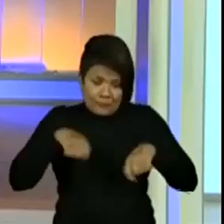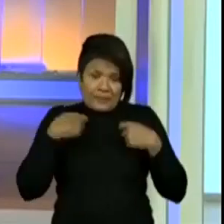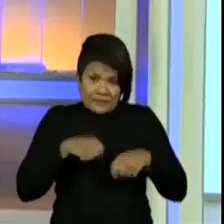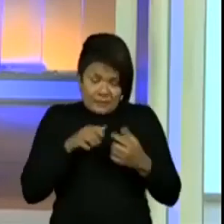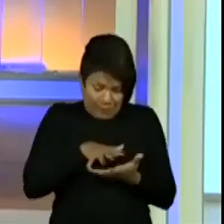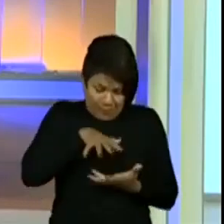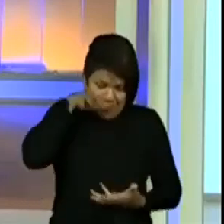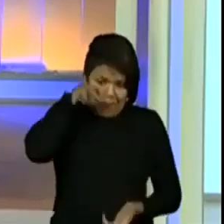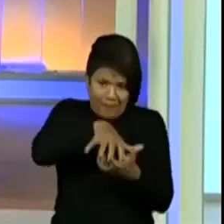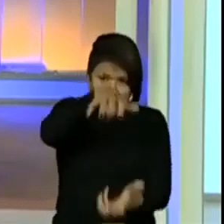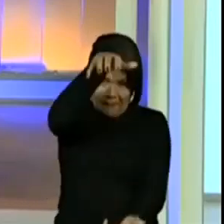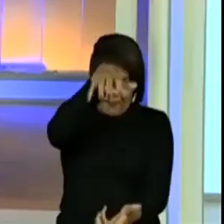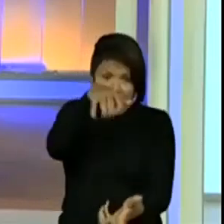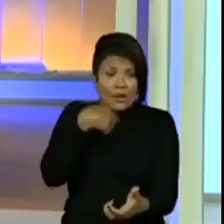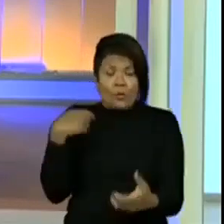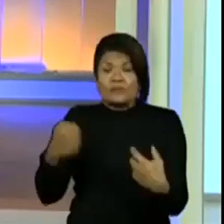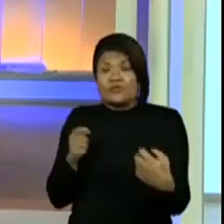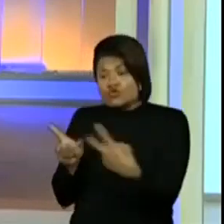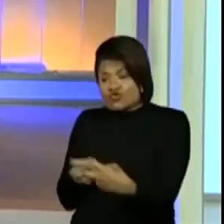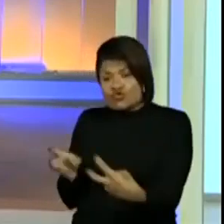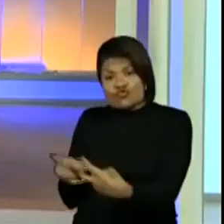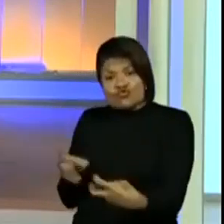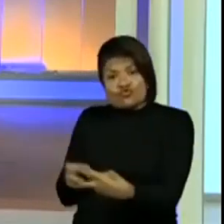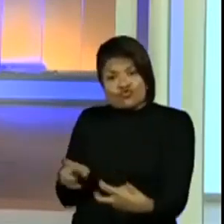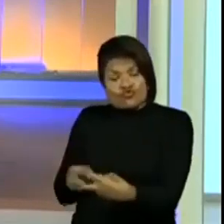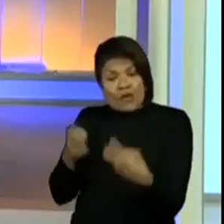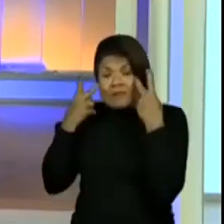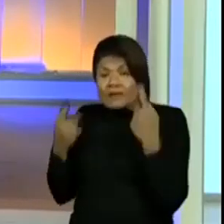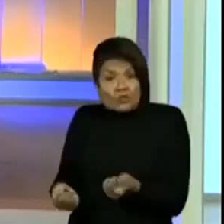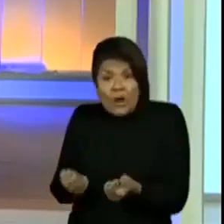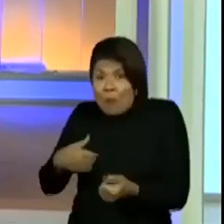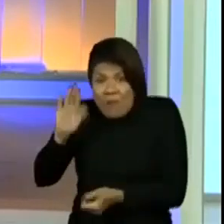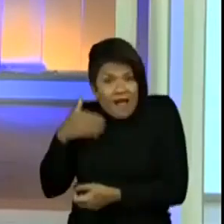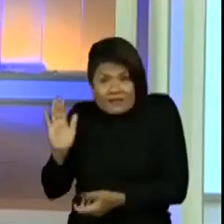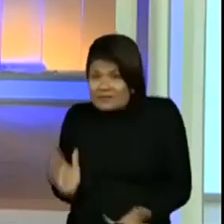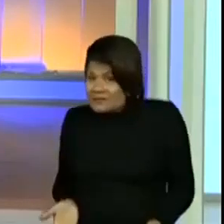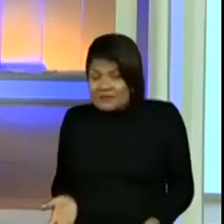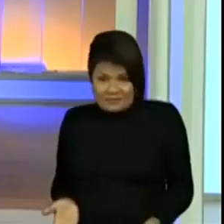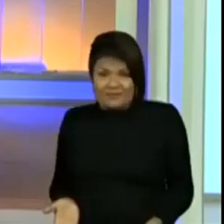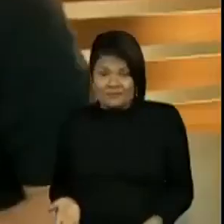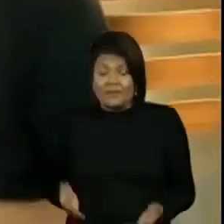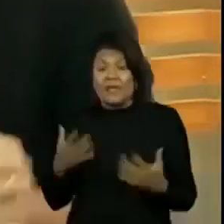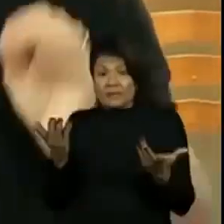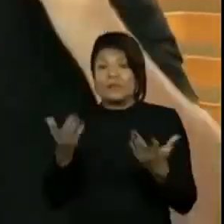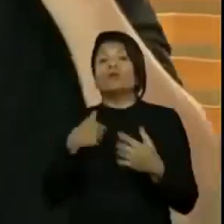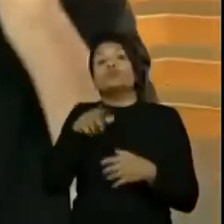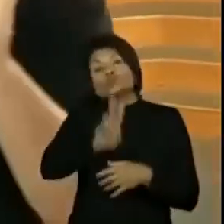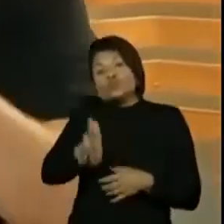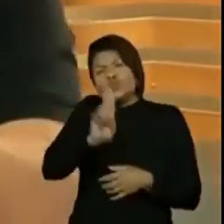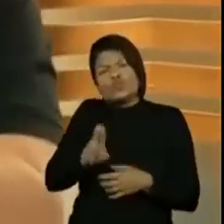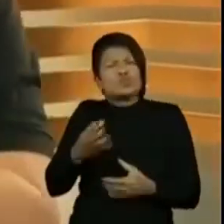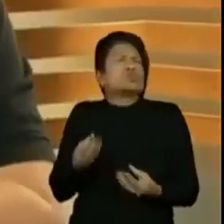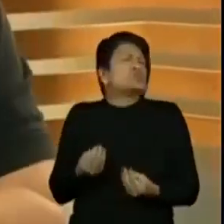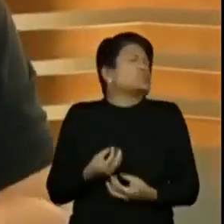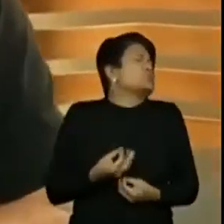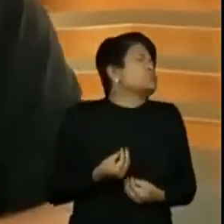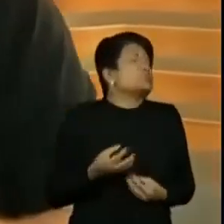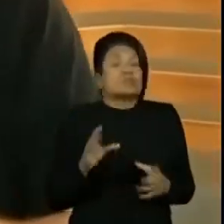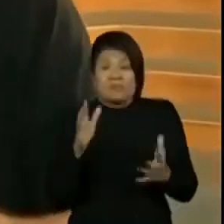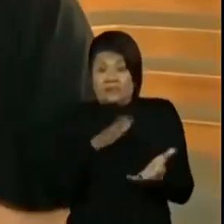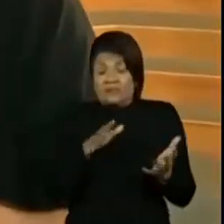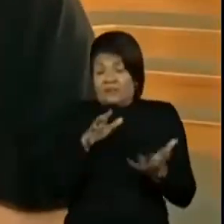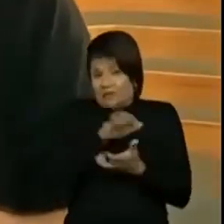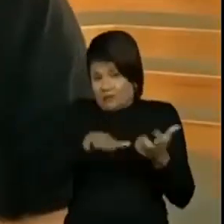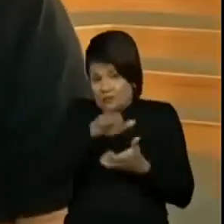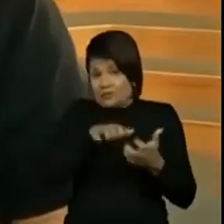naturais. Inclusive, um dos recursos naturais muito utilizados na Revolução